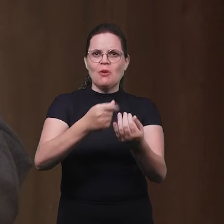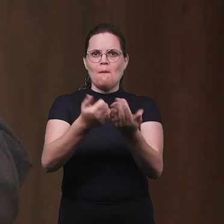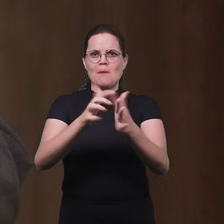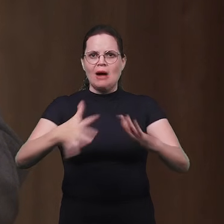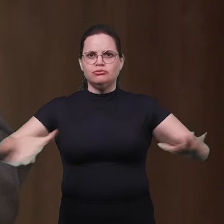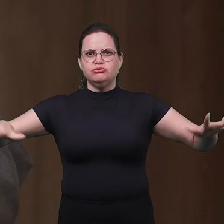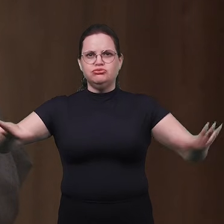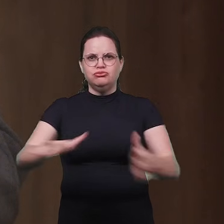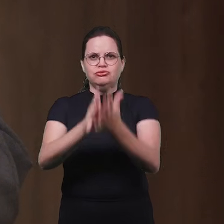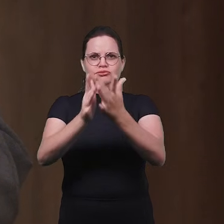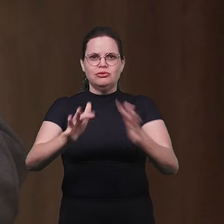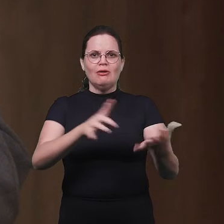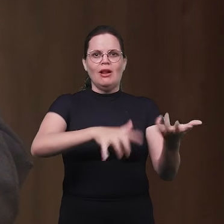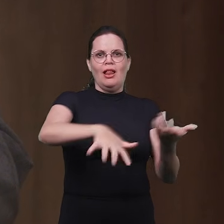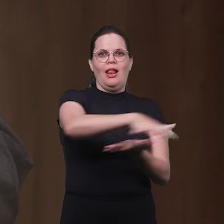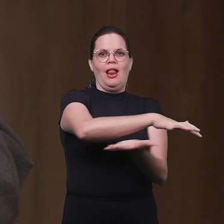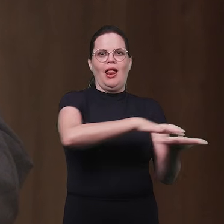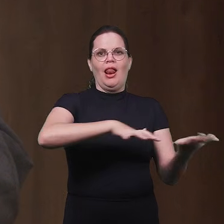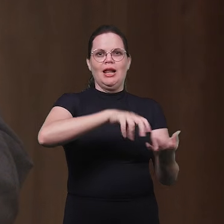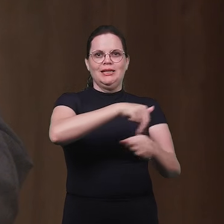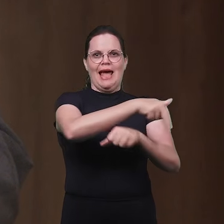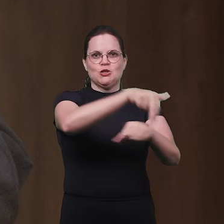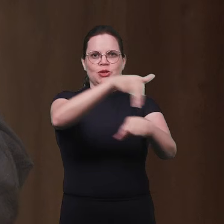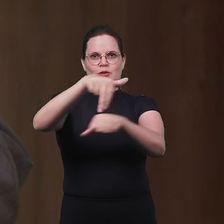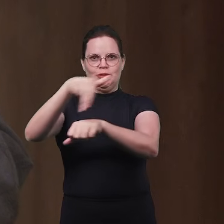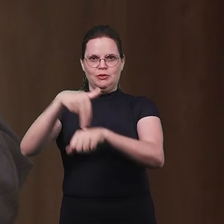E exatamente.